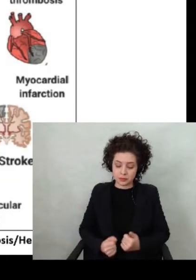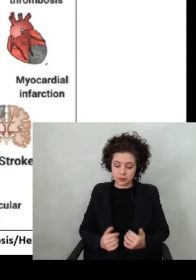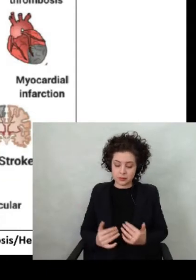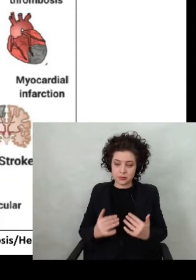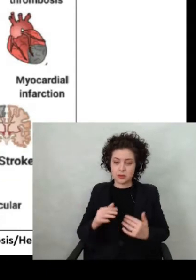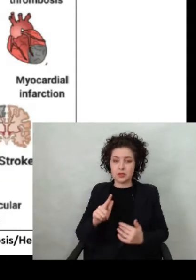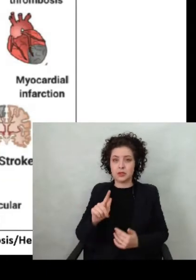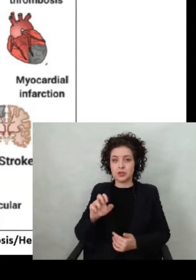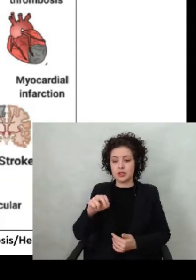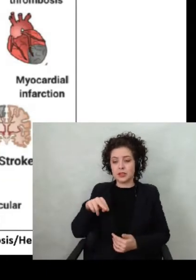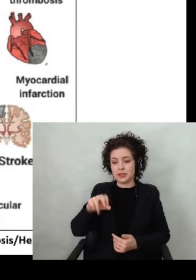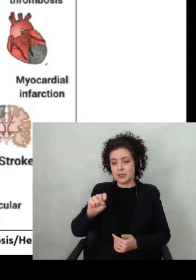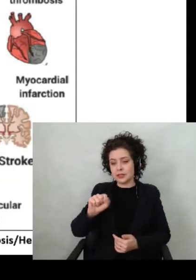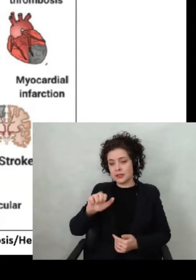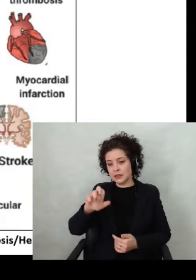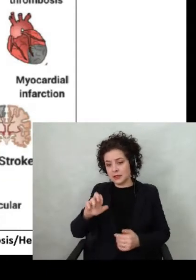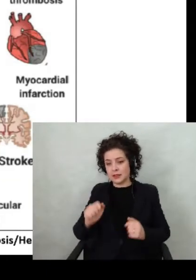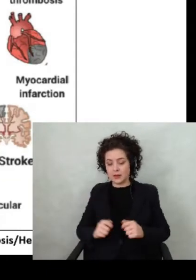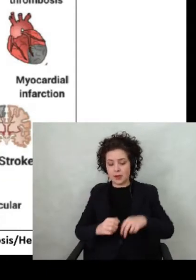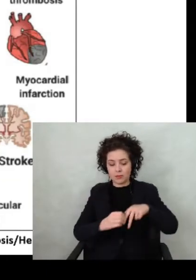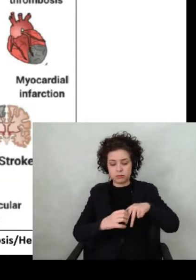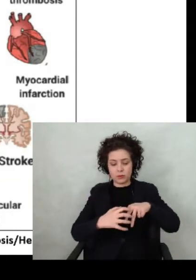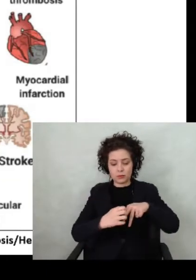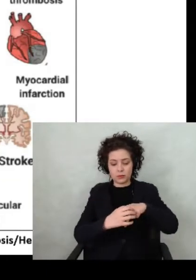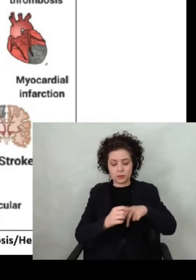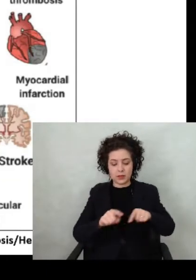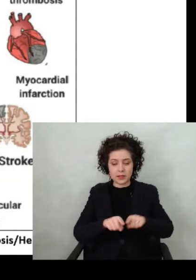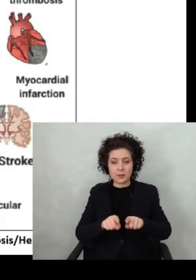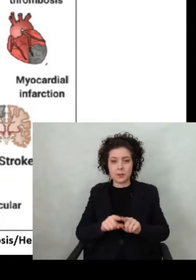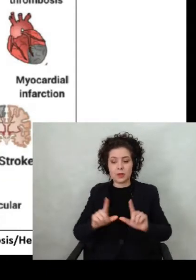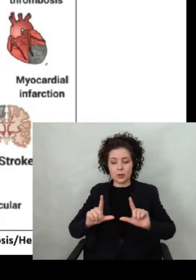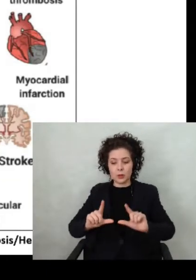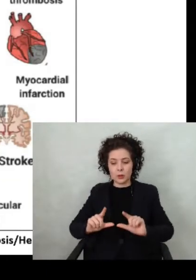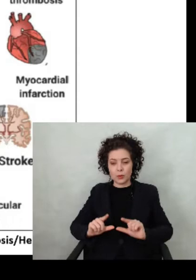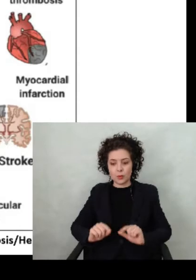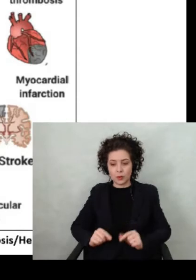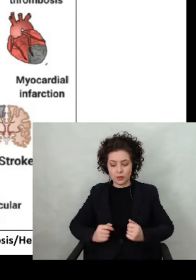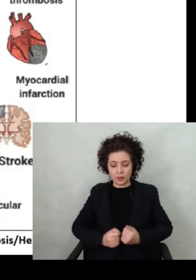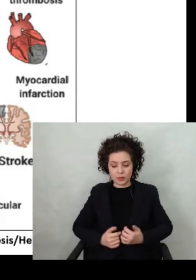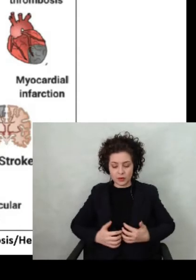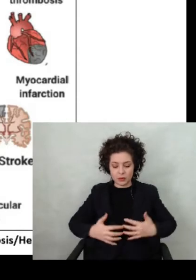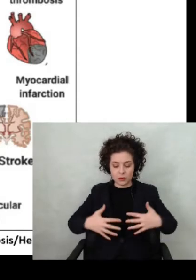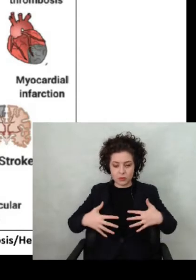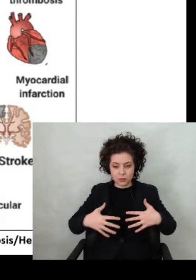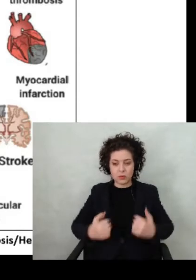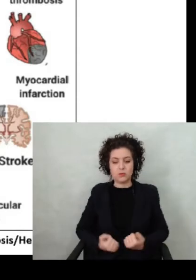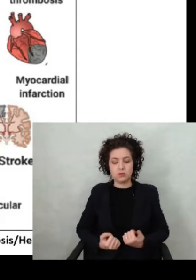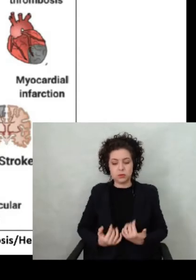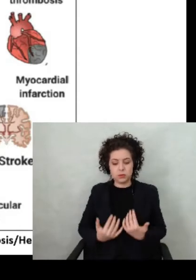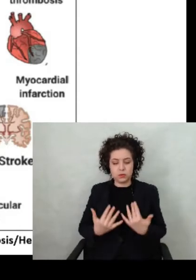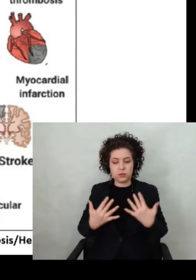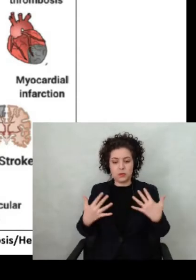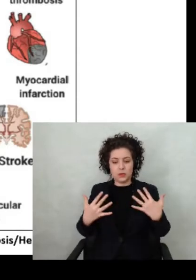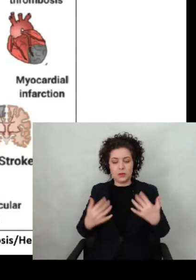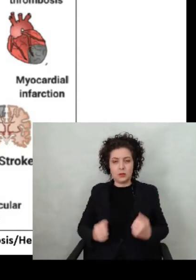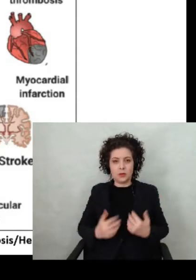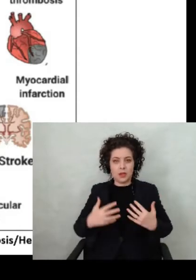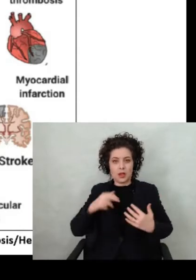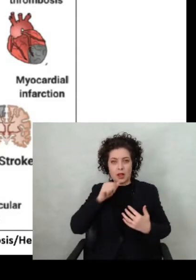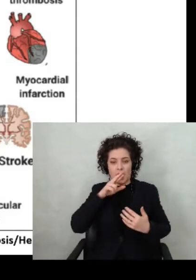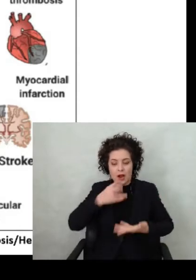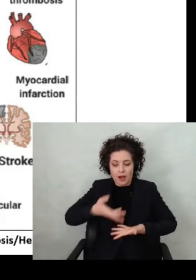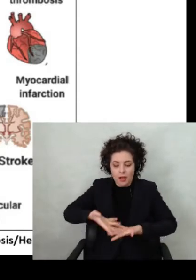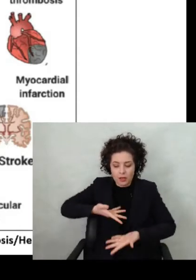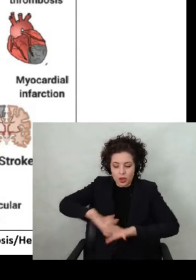um aumento da trombogênese quanto diminuição da fibrinólise. E, consequentemente, fenômenos